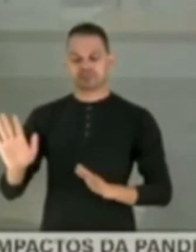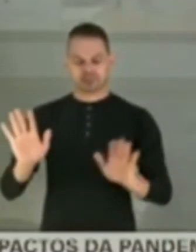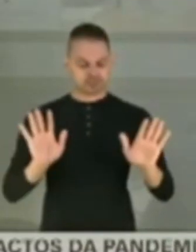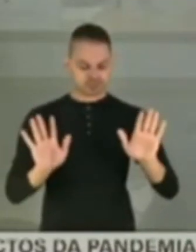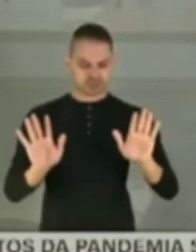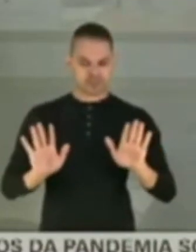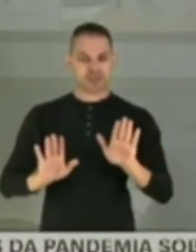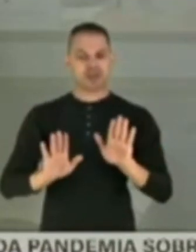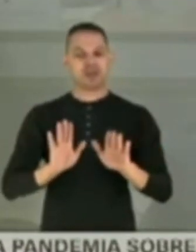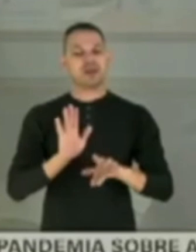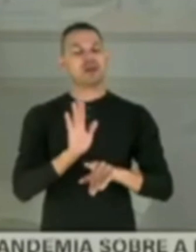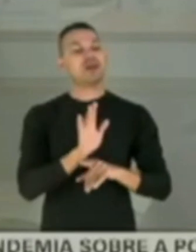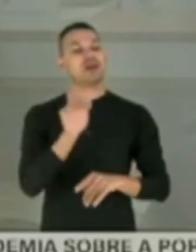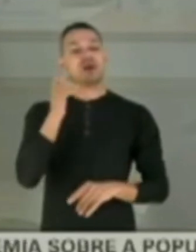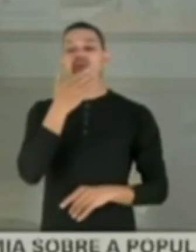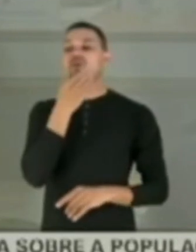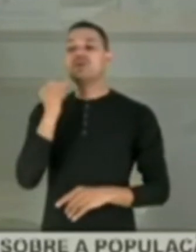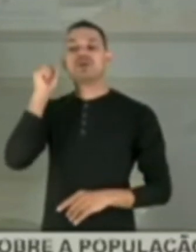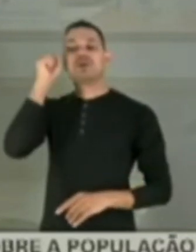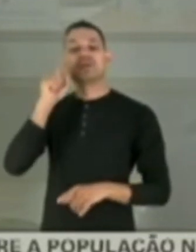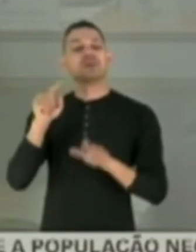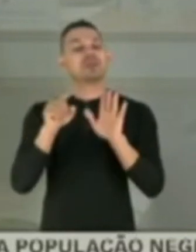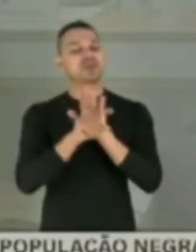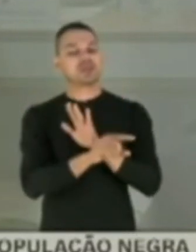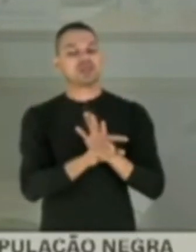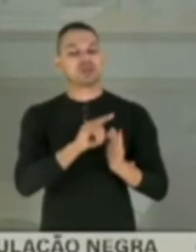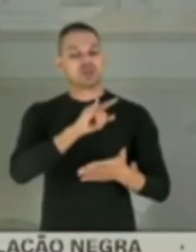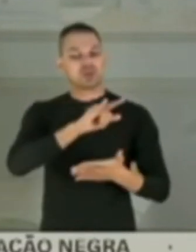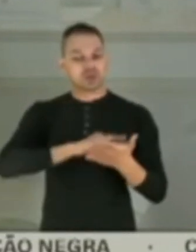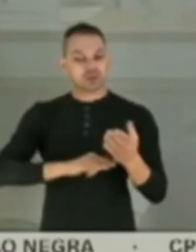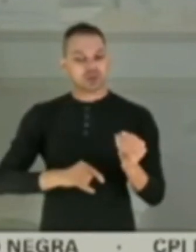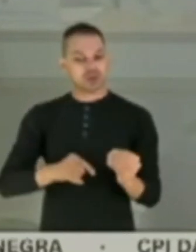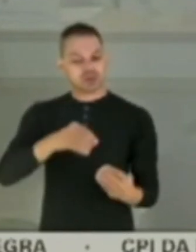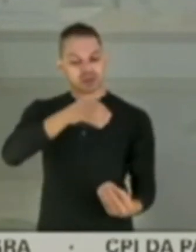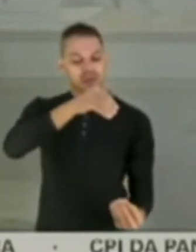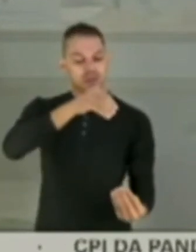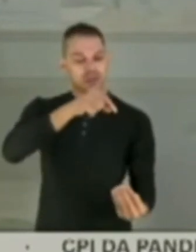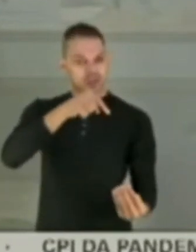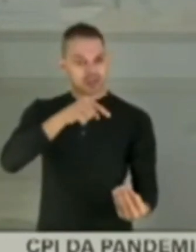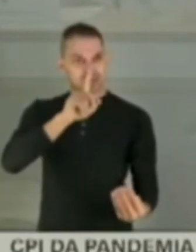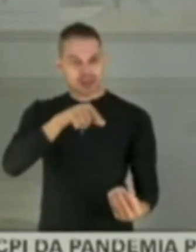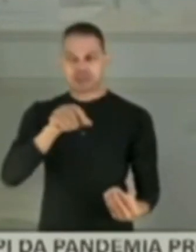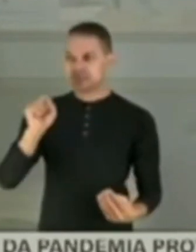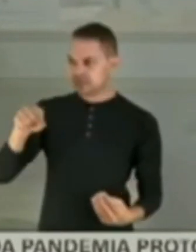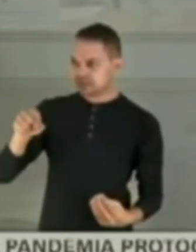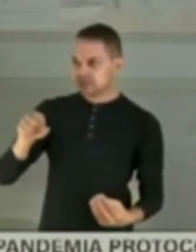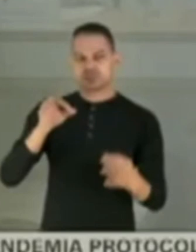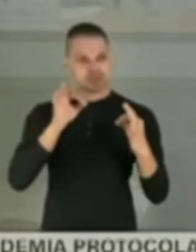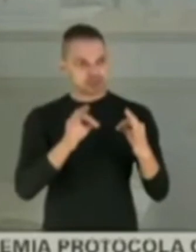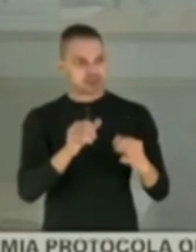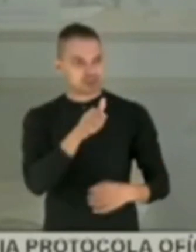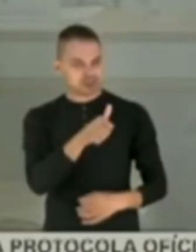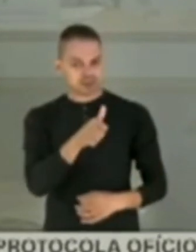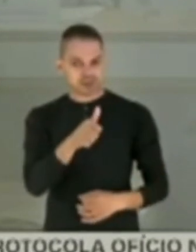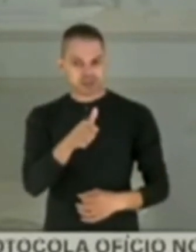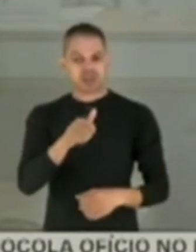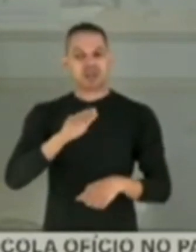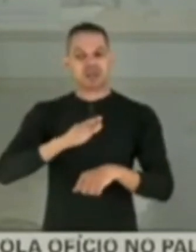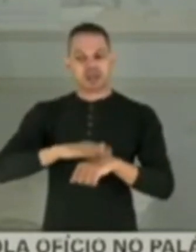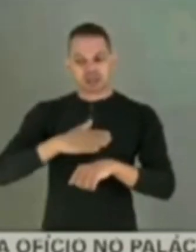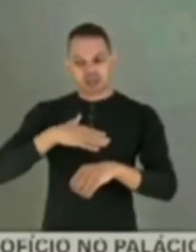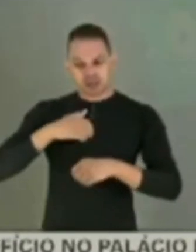que o senhor relator está perguntando é se esse aqui que nós tiramos cópia é esse aqui. Sim, é o que esse aí. É o que esse eu disponibilizei. Aí.